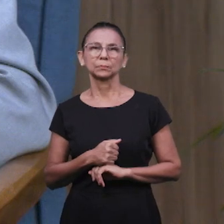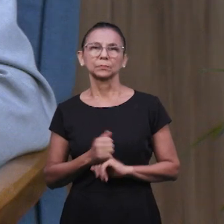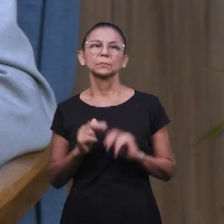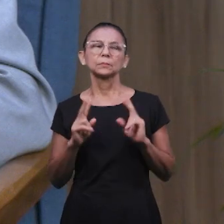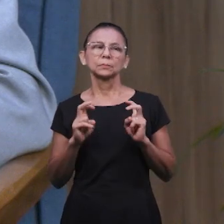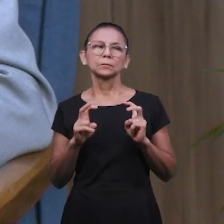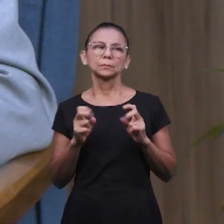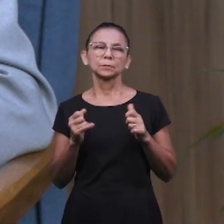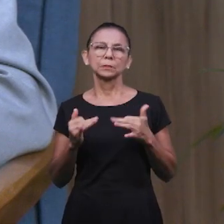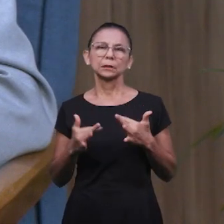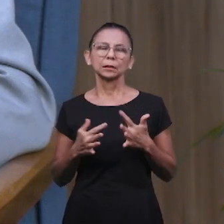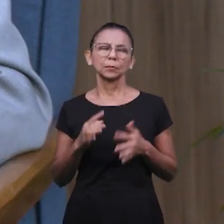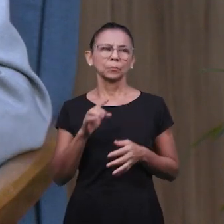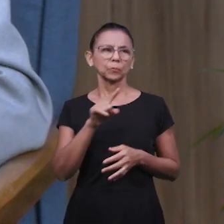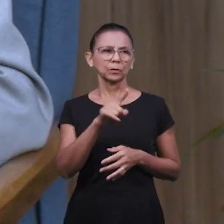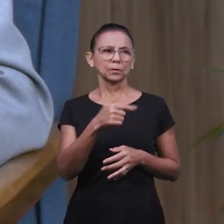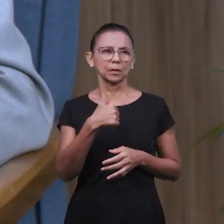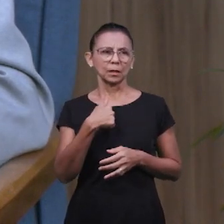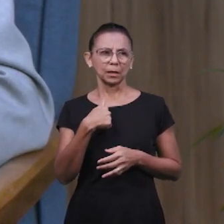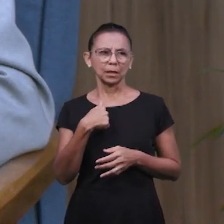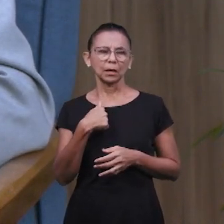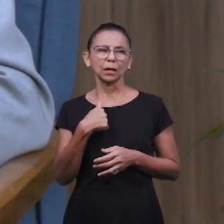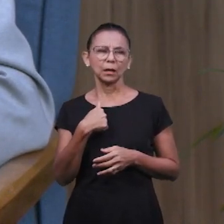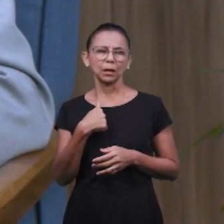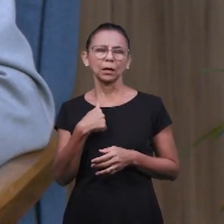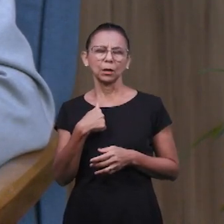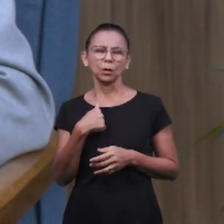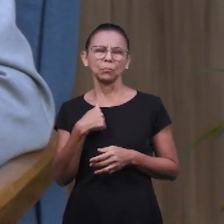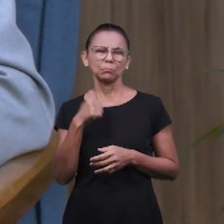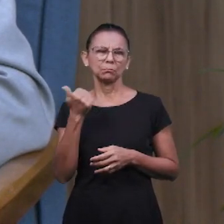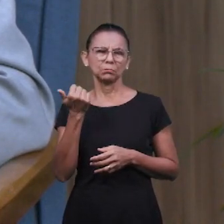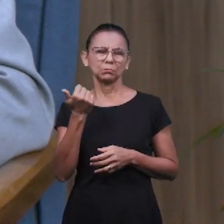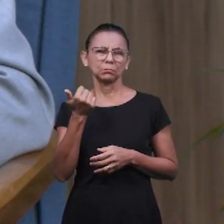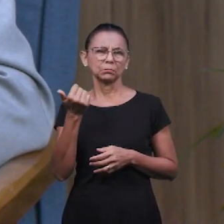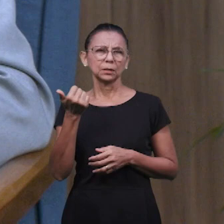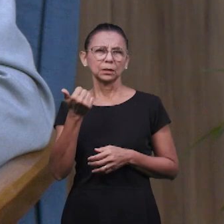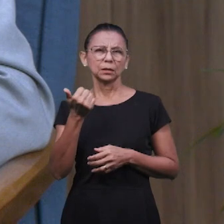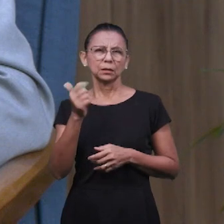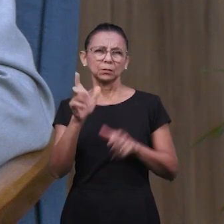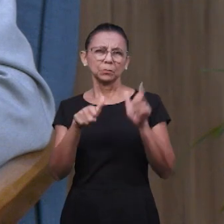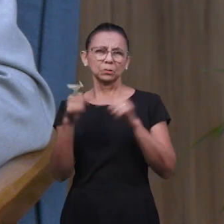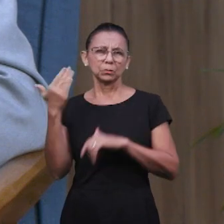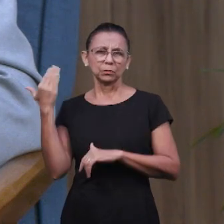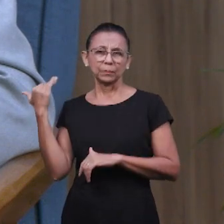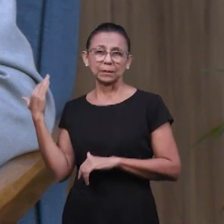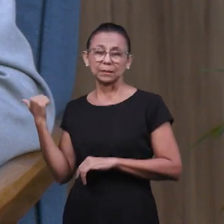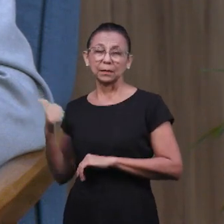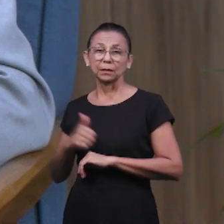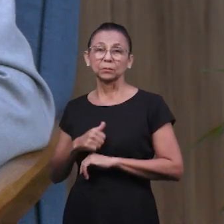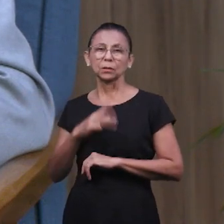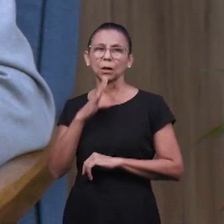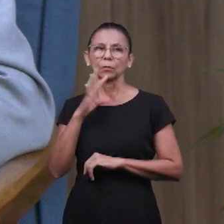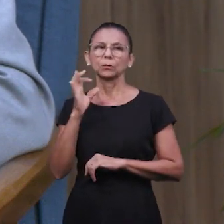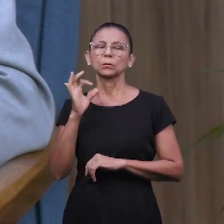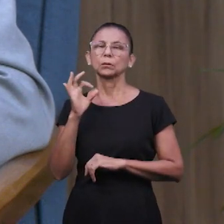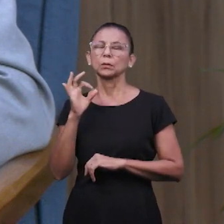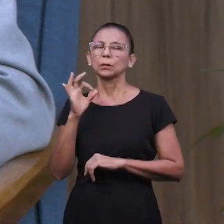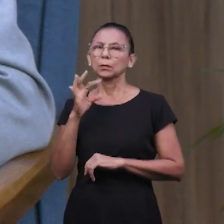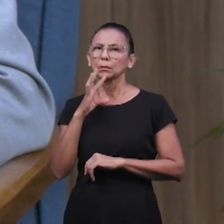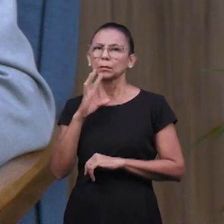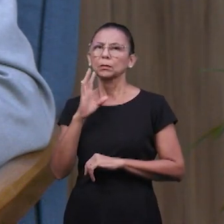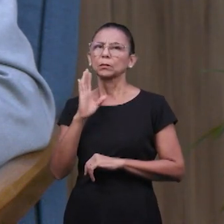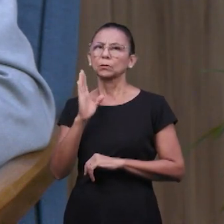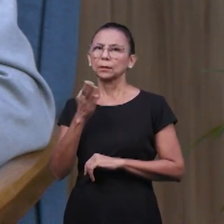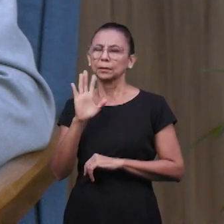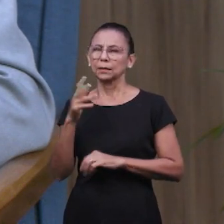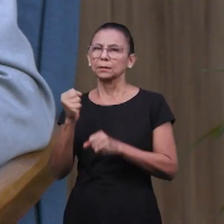que você, eu e outros que conhecem essa obra há alguns anos ou décadas, né? Décadas,